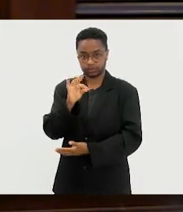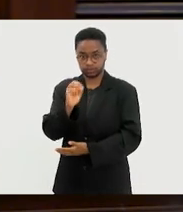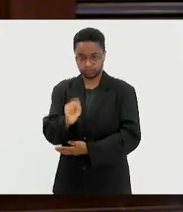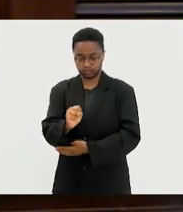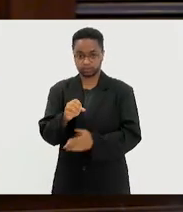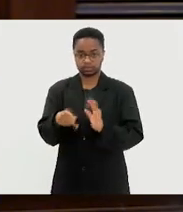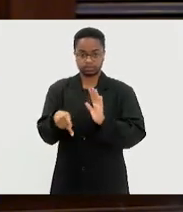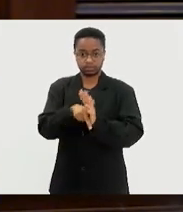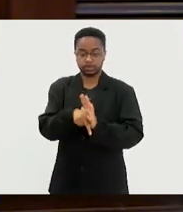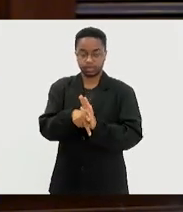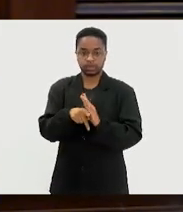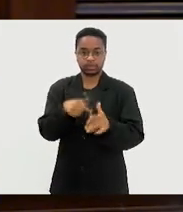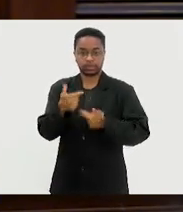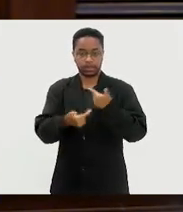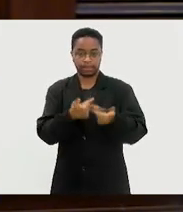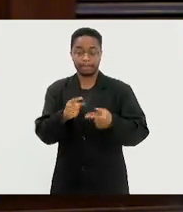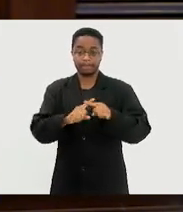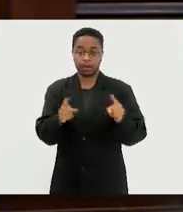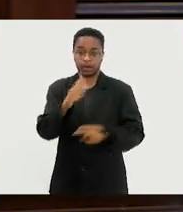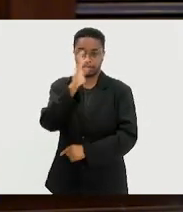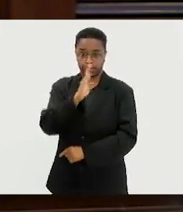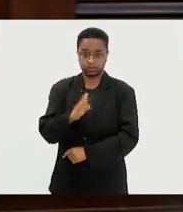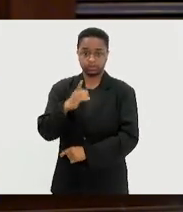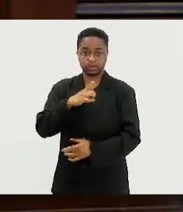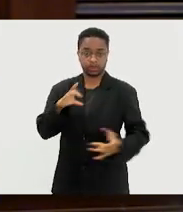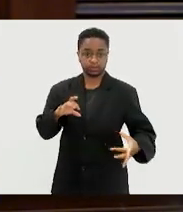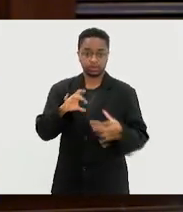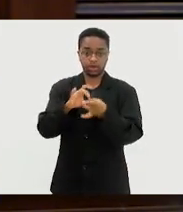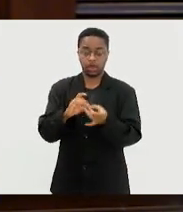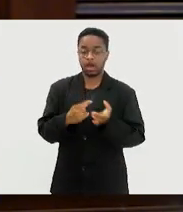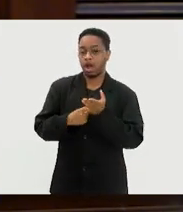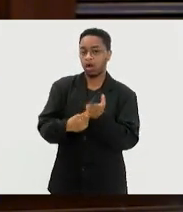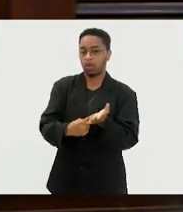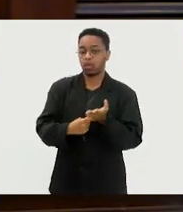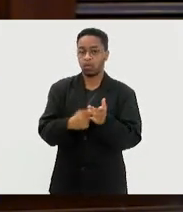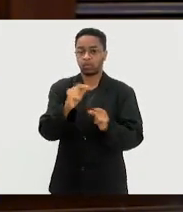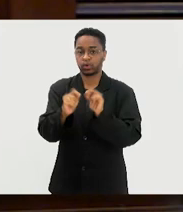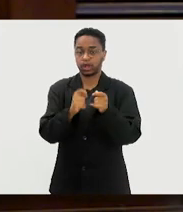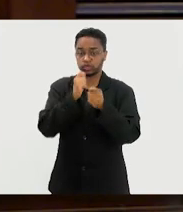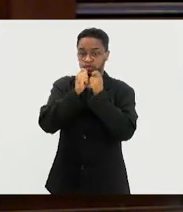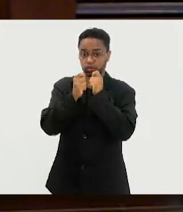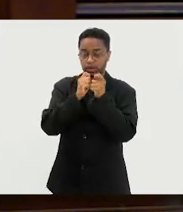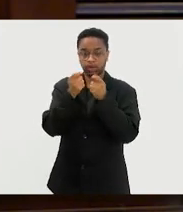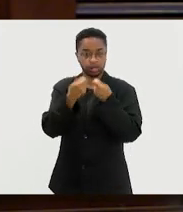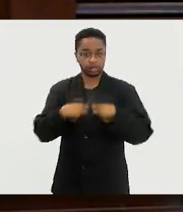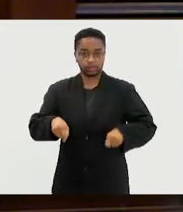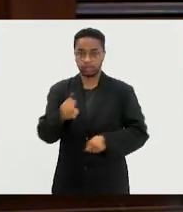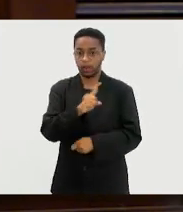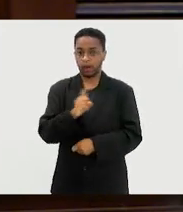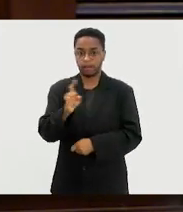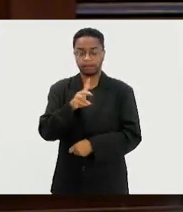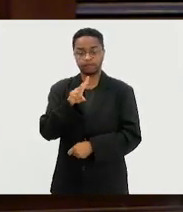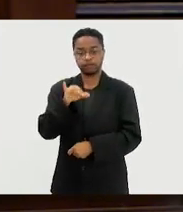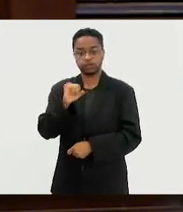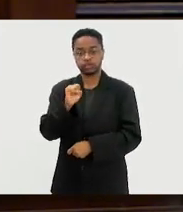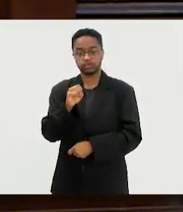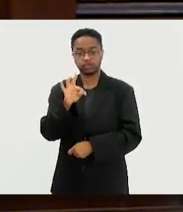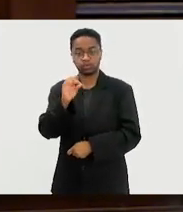com todos os países europeus, de um acordo que jornalistas não precisam de visto de